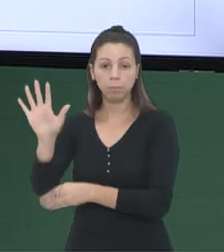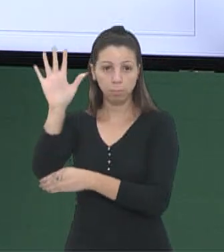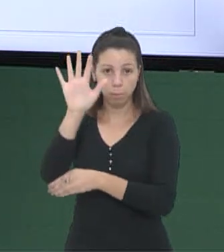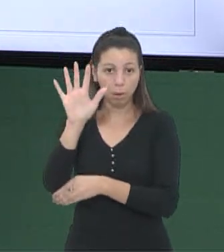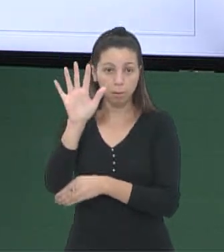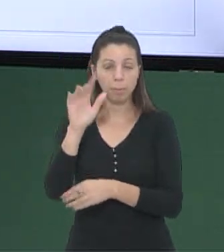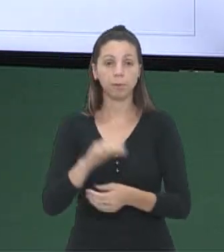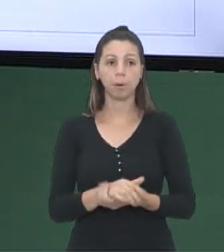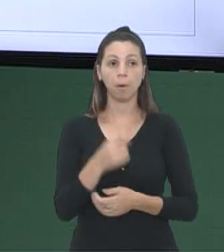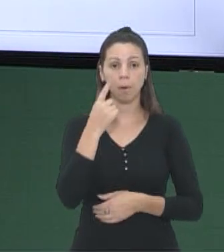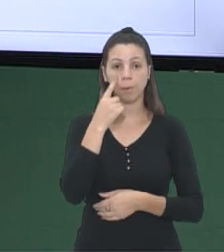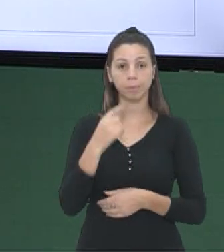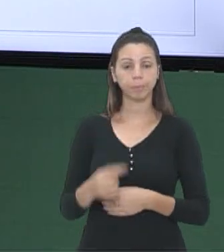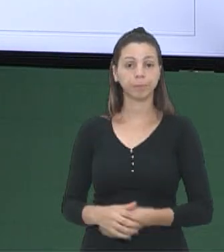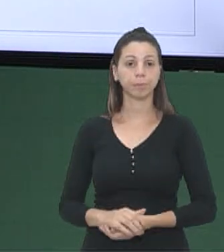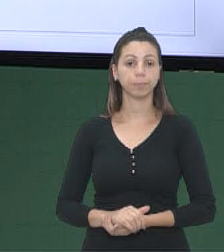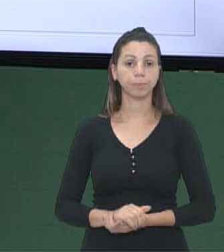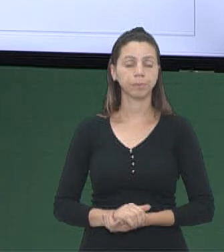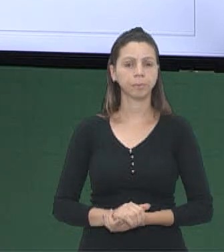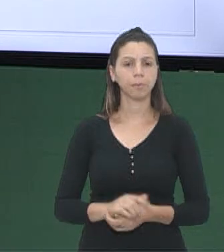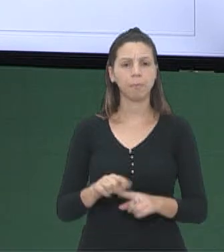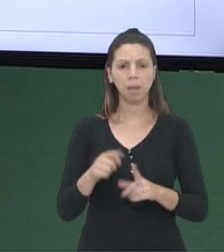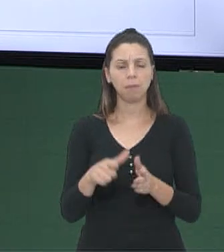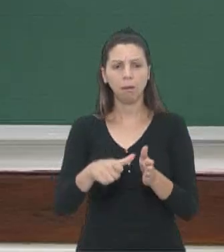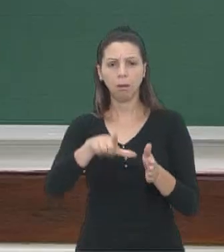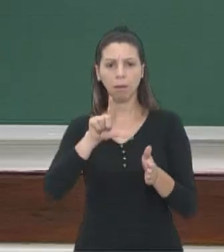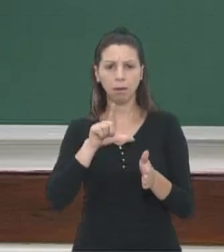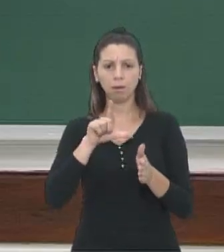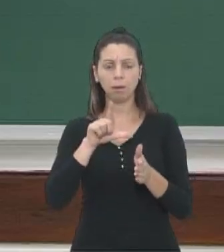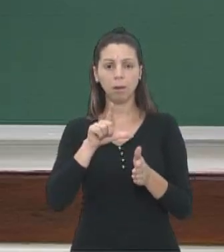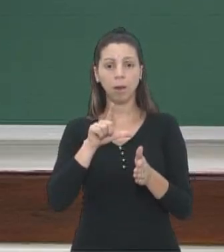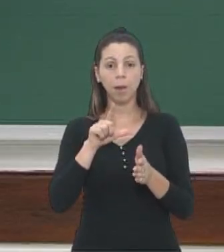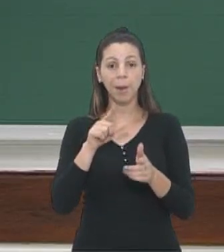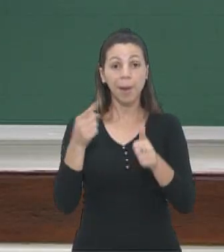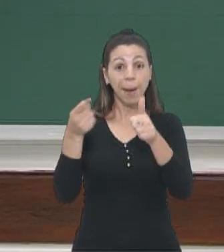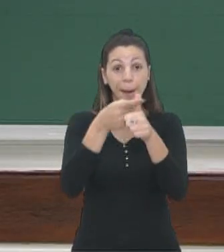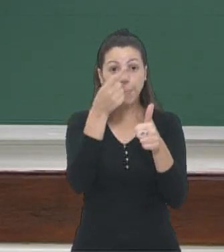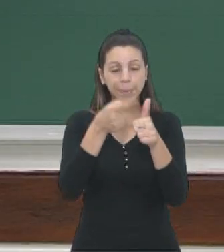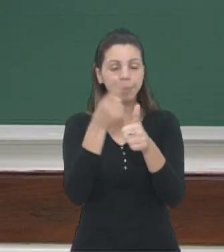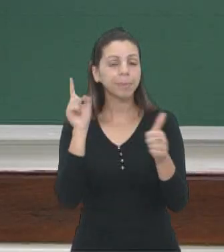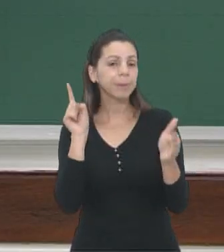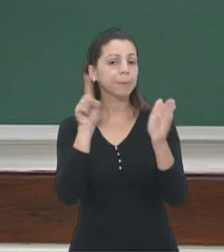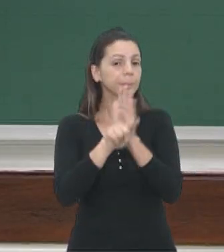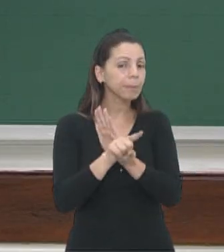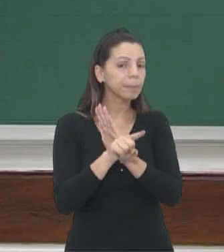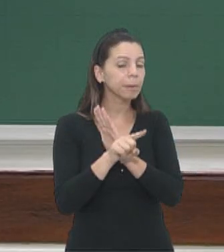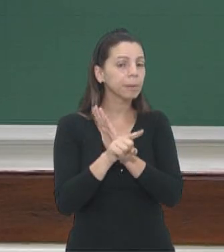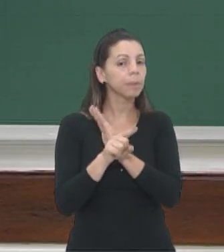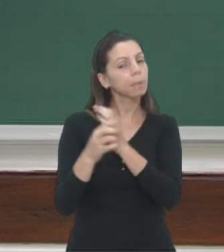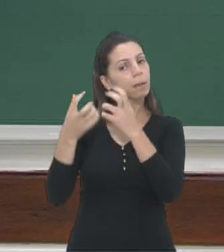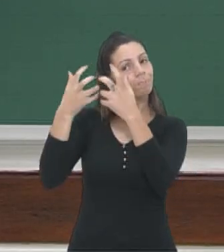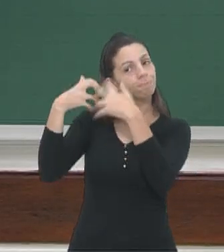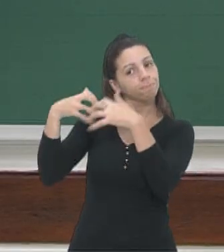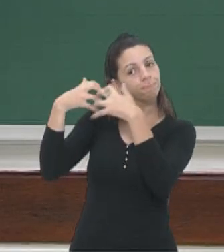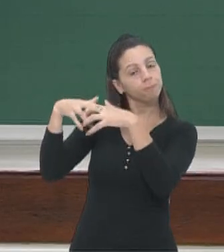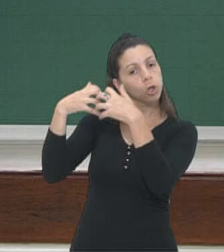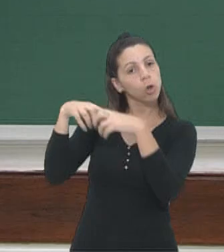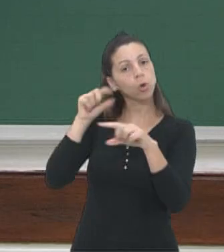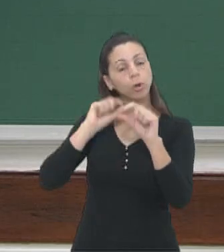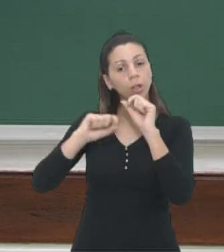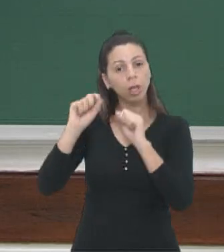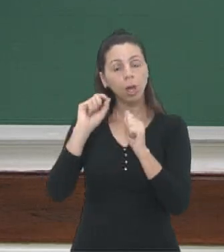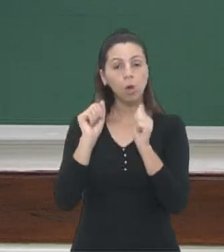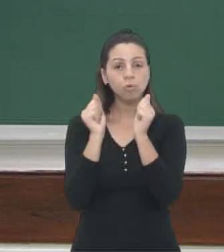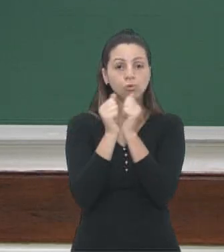ver agora. Mas antes de vermos, nós vamos ali o nosso primeiro quiz para a gente refletir um pouquinho sobre o que nós trabalhamos nessa aula. Acompanhe